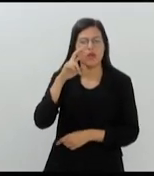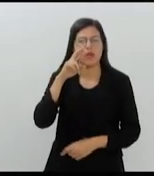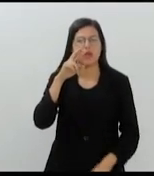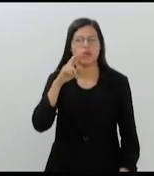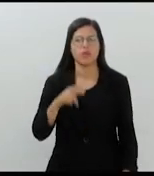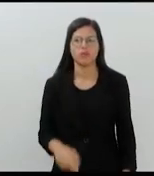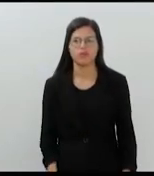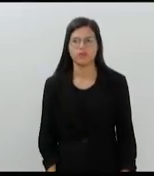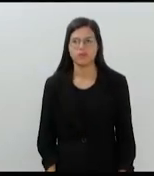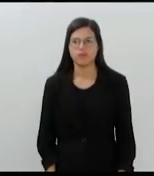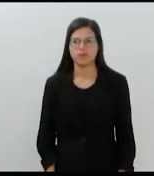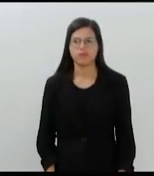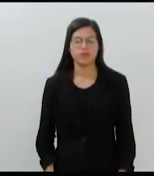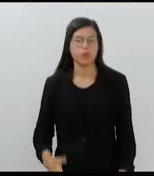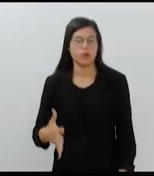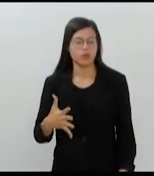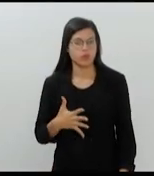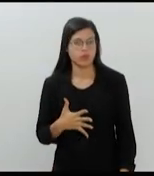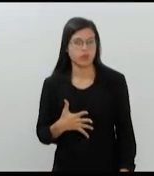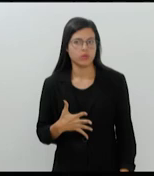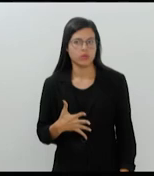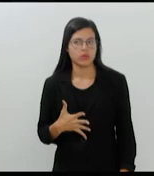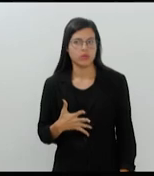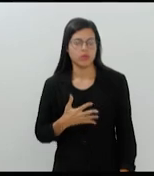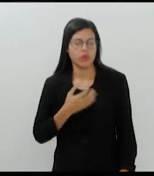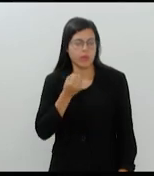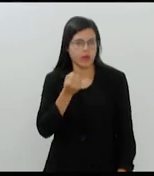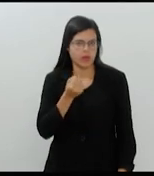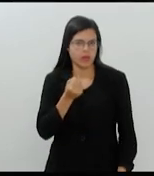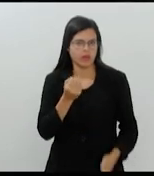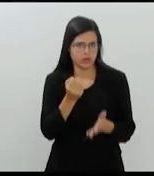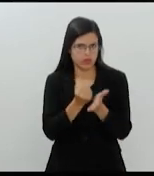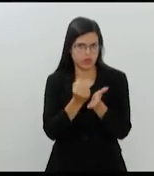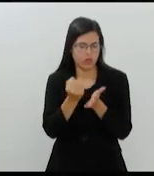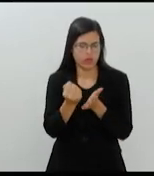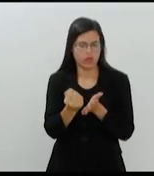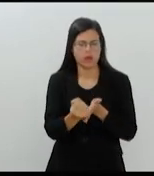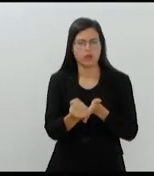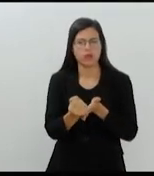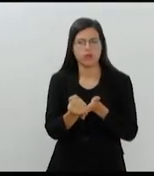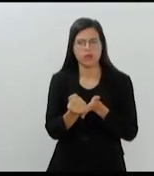num surpreendente contrato